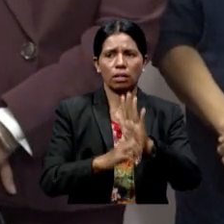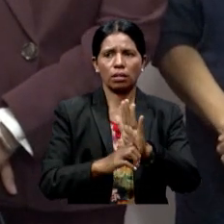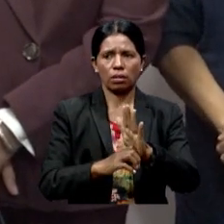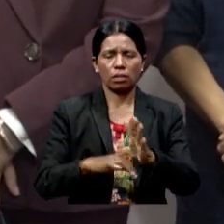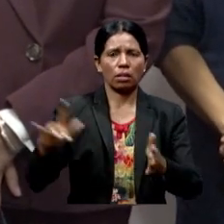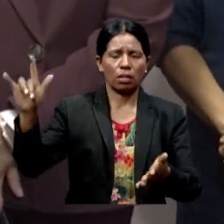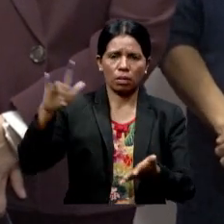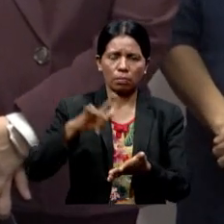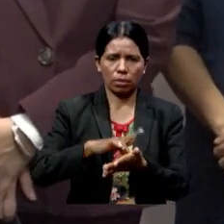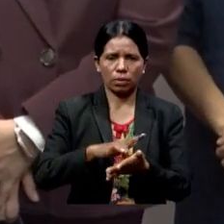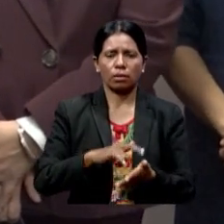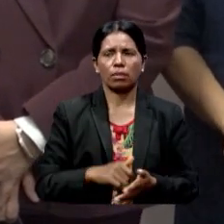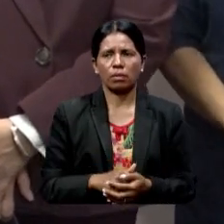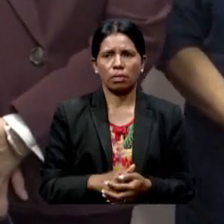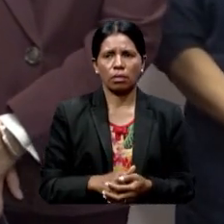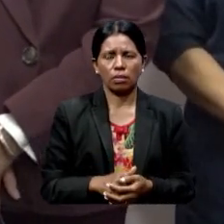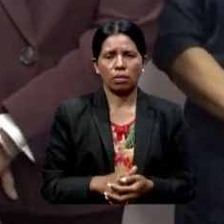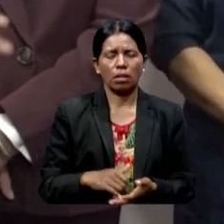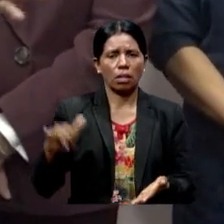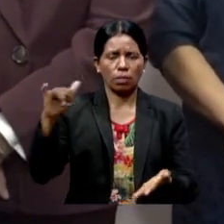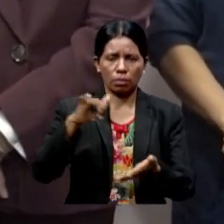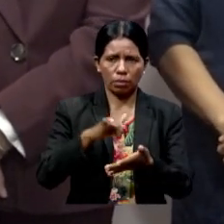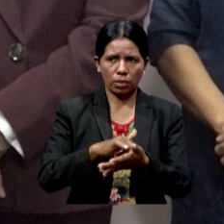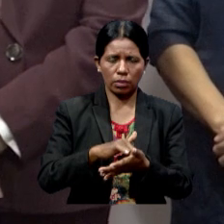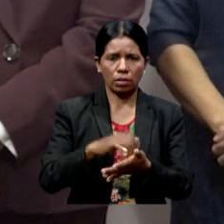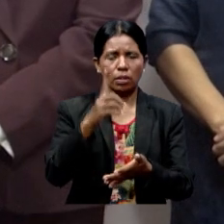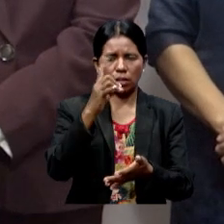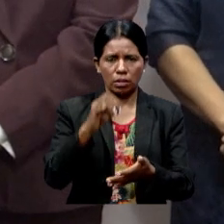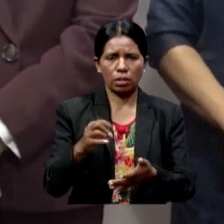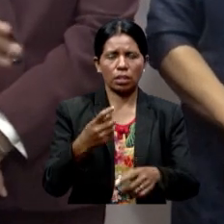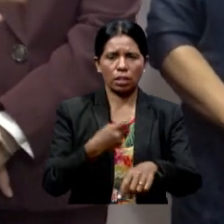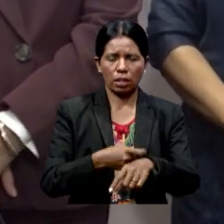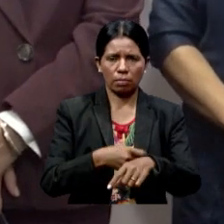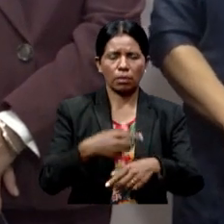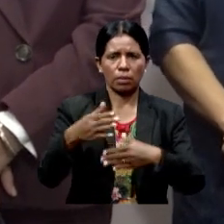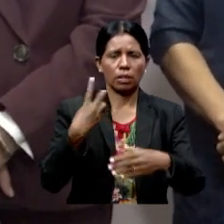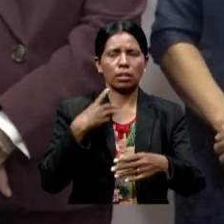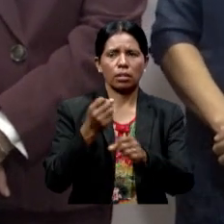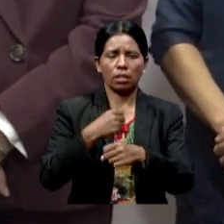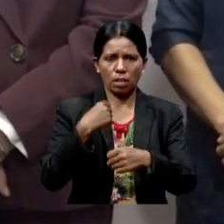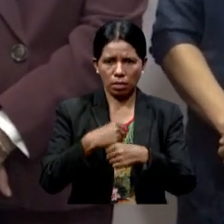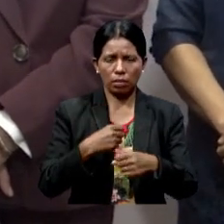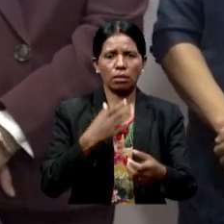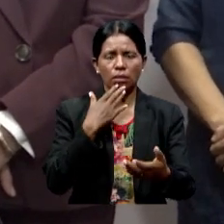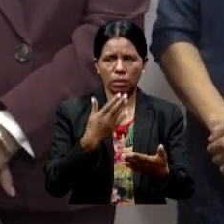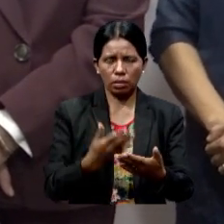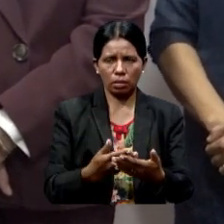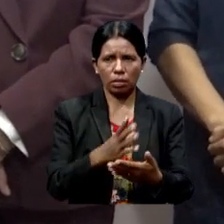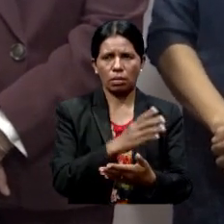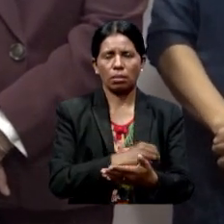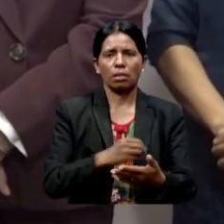aeroporto no color dos Reis Lobato, é tempo para que seja o lançamento, halo ni extensão para